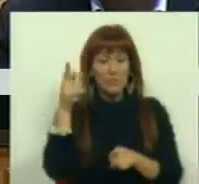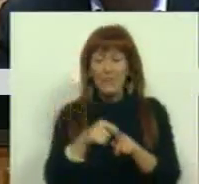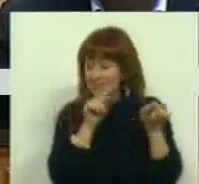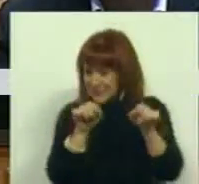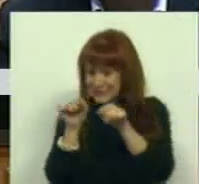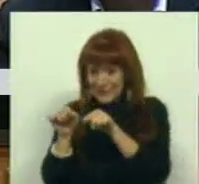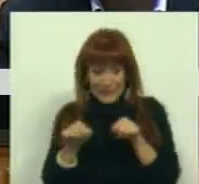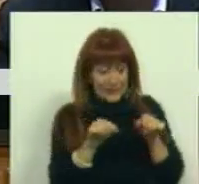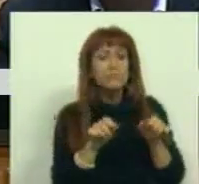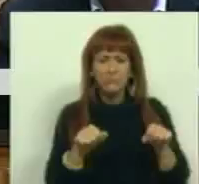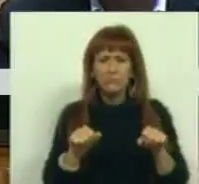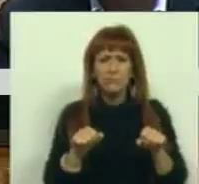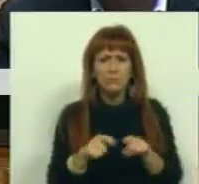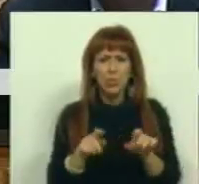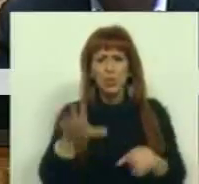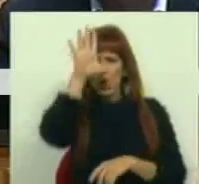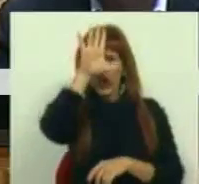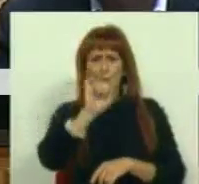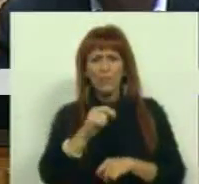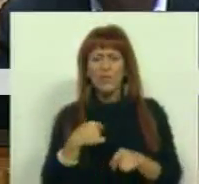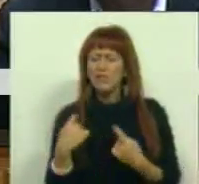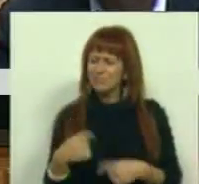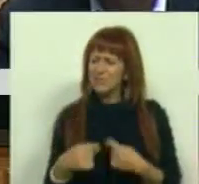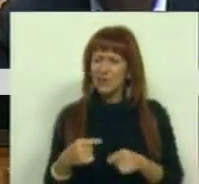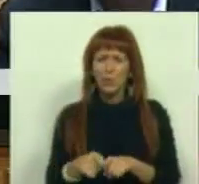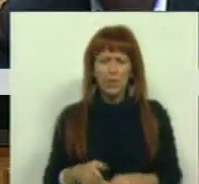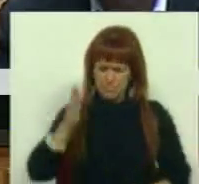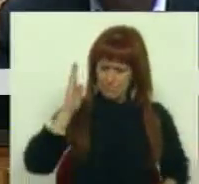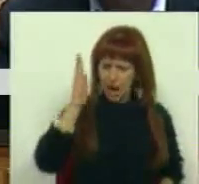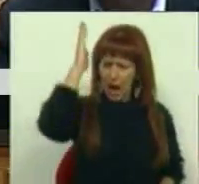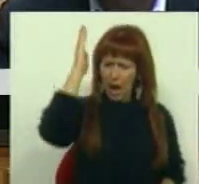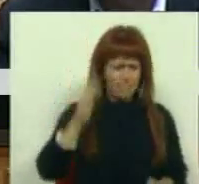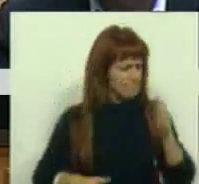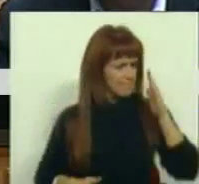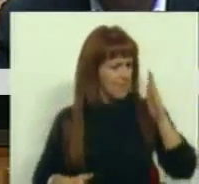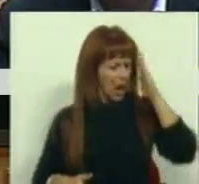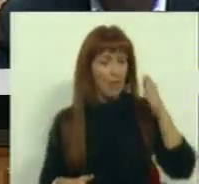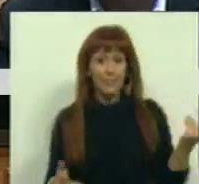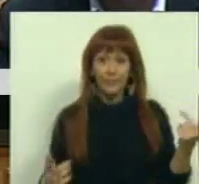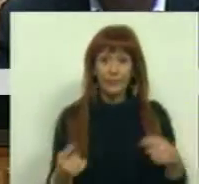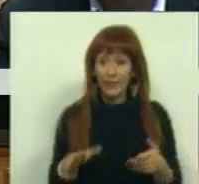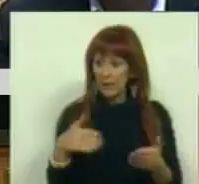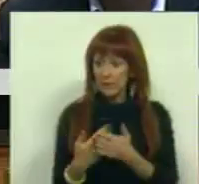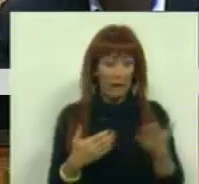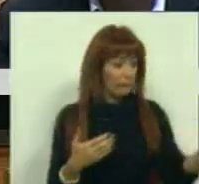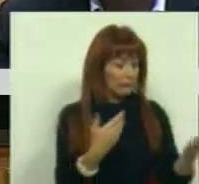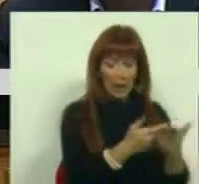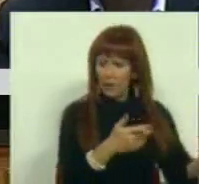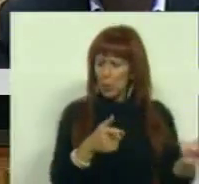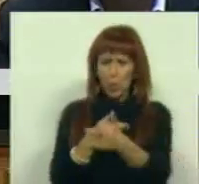para esses, sim, os governos têm tido mão pesada e, de facto, os têm colocado